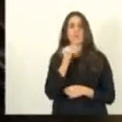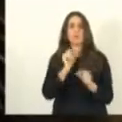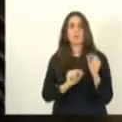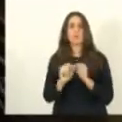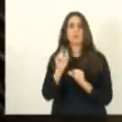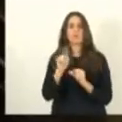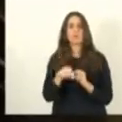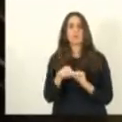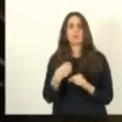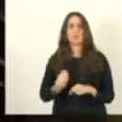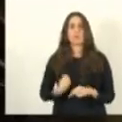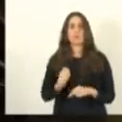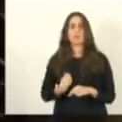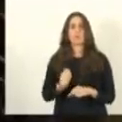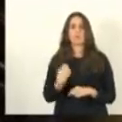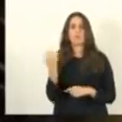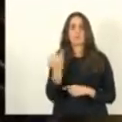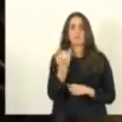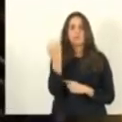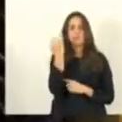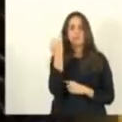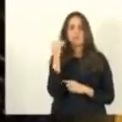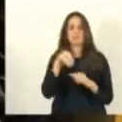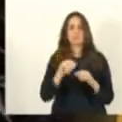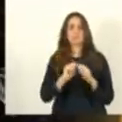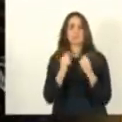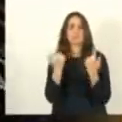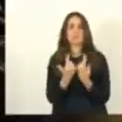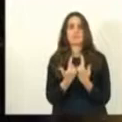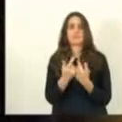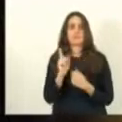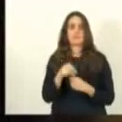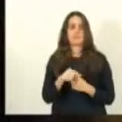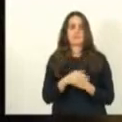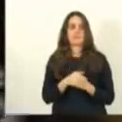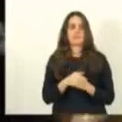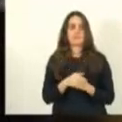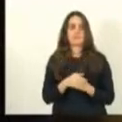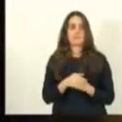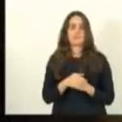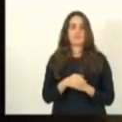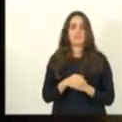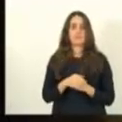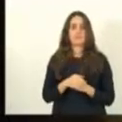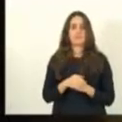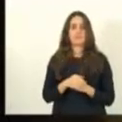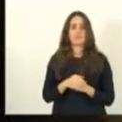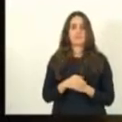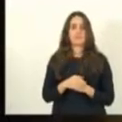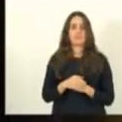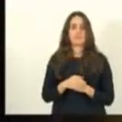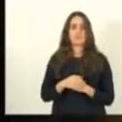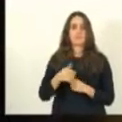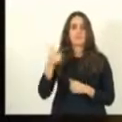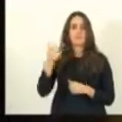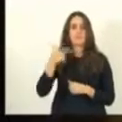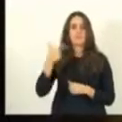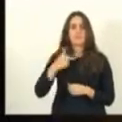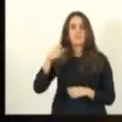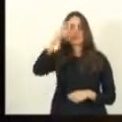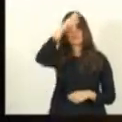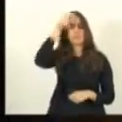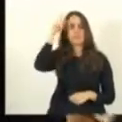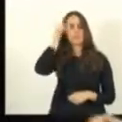aqui presenças muito importantes na nossa casa hoje, que é do nosso vice-prefeito do Alegre, Silvani, que está